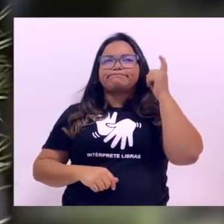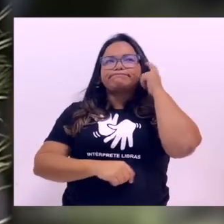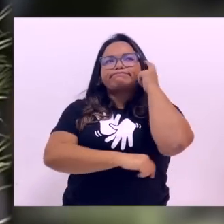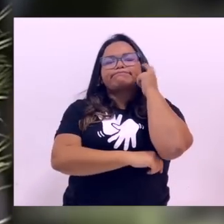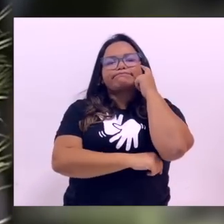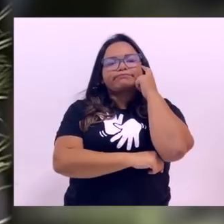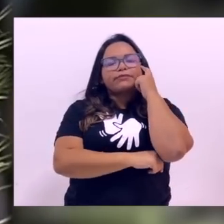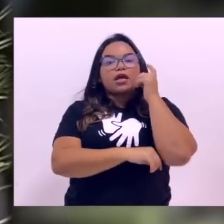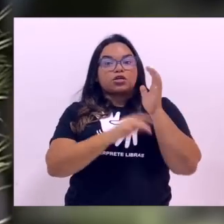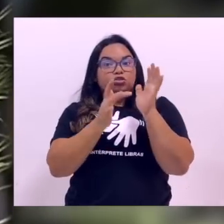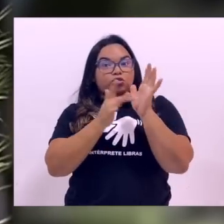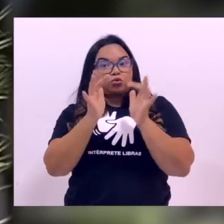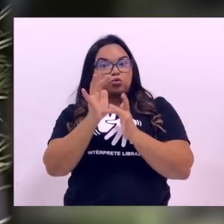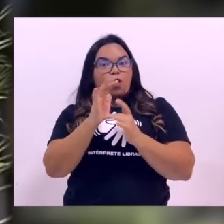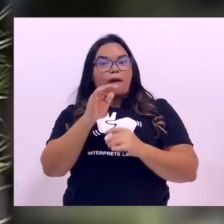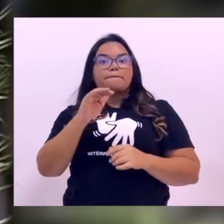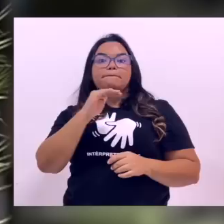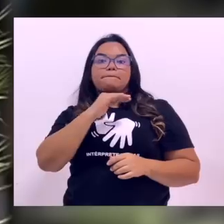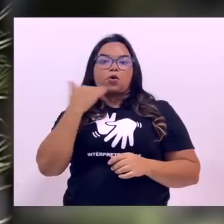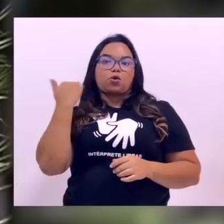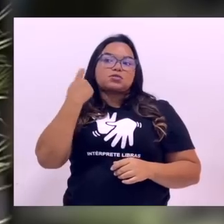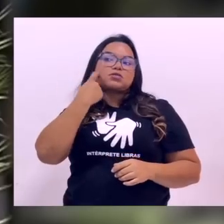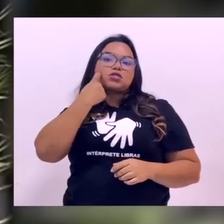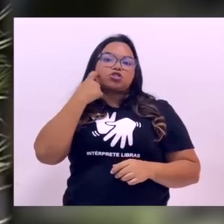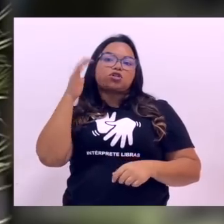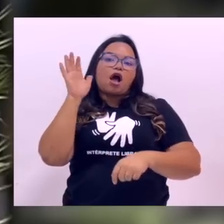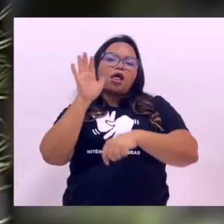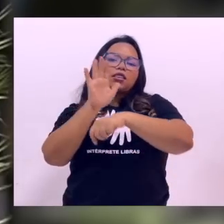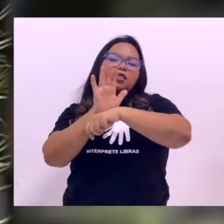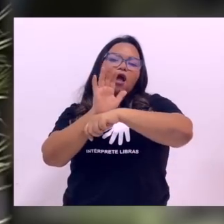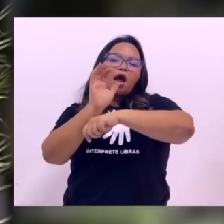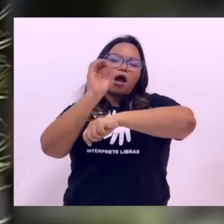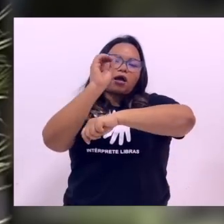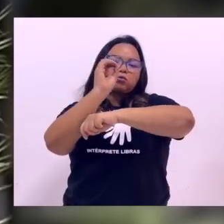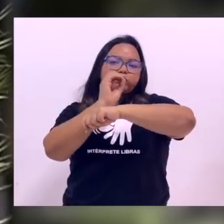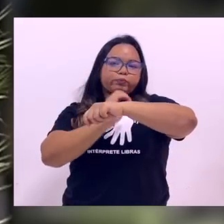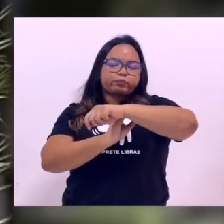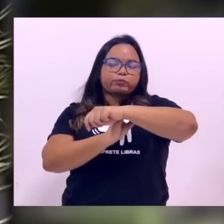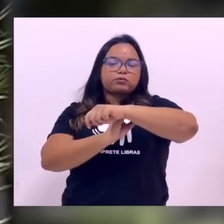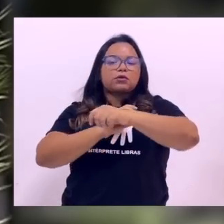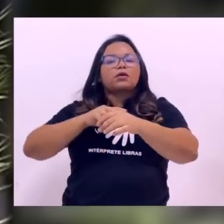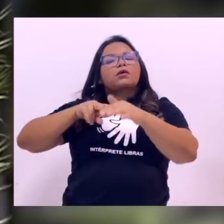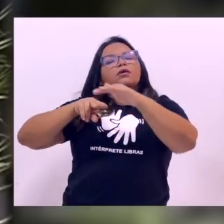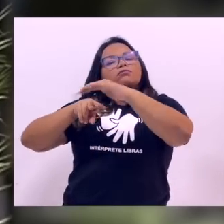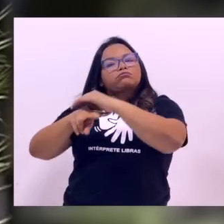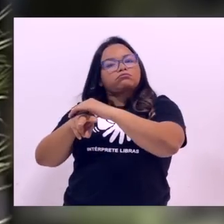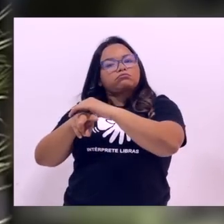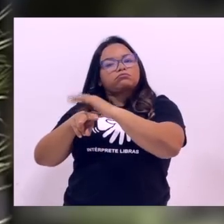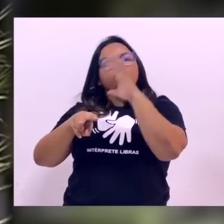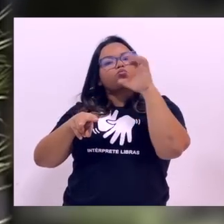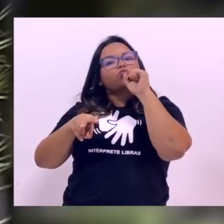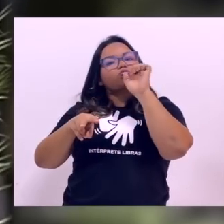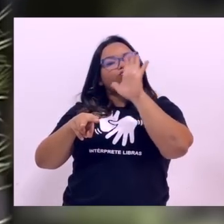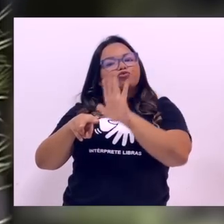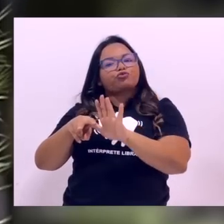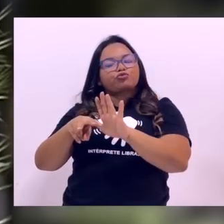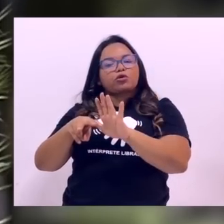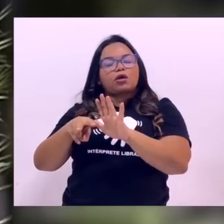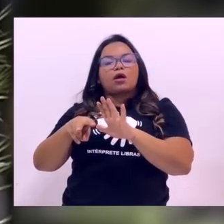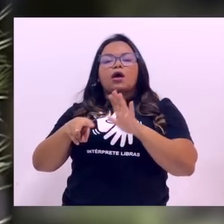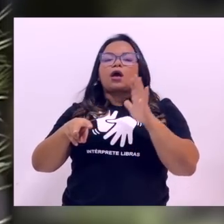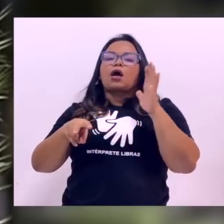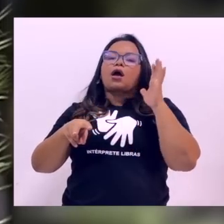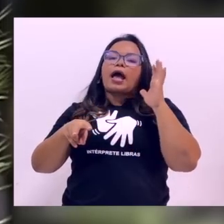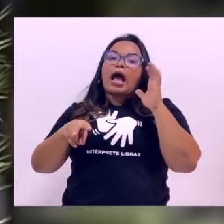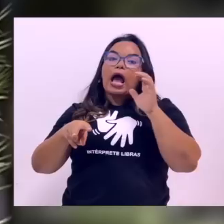dirá, espere um segundo, se Jesus morreu na sexta-feira ao pôr do sol e permaneceu na tumba durante o sábado